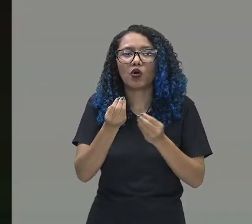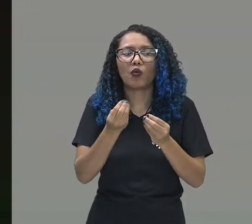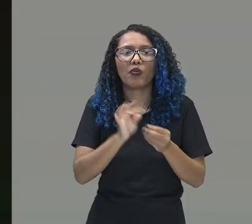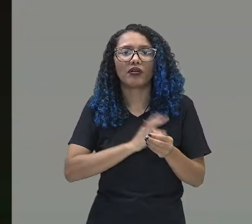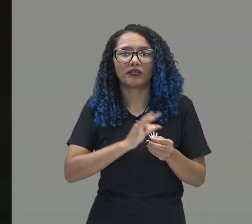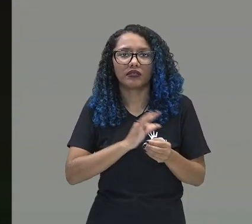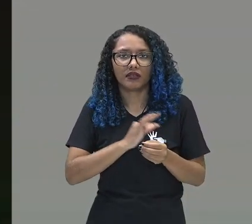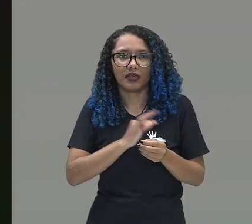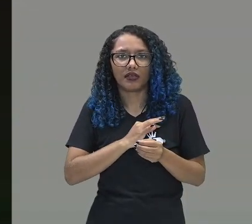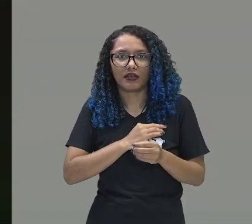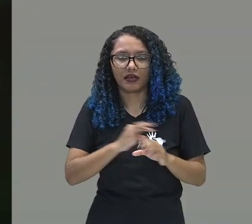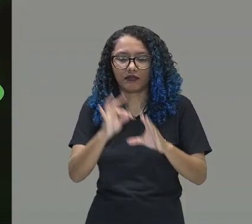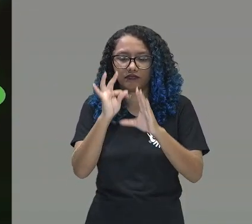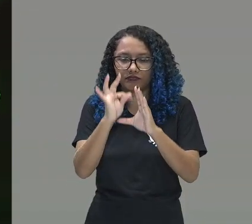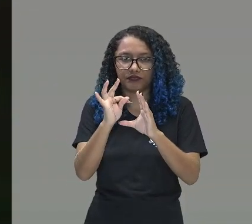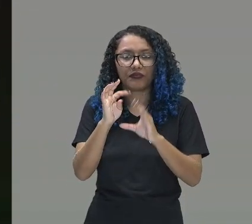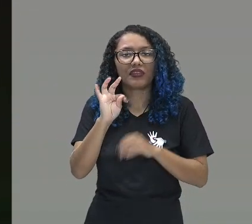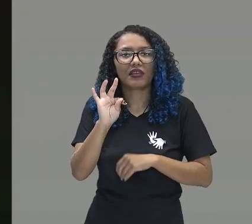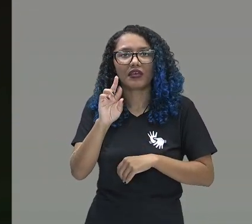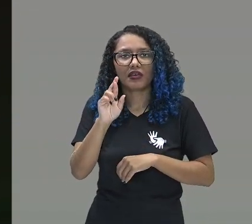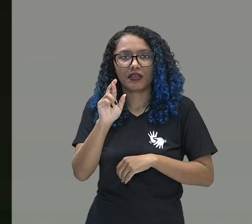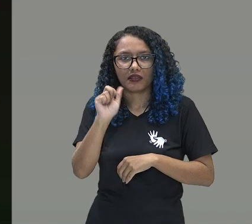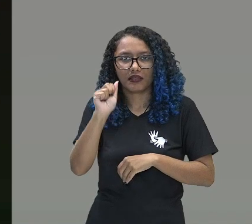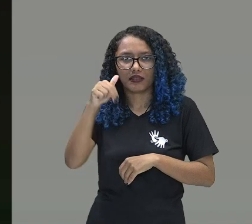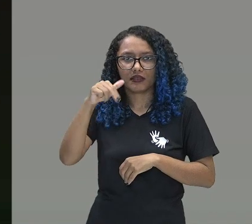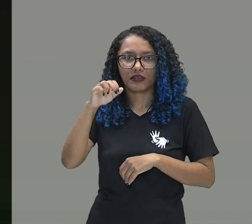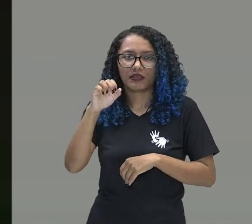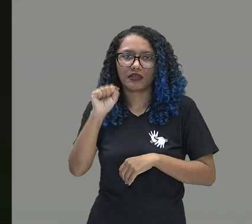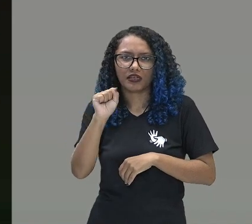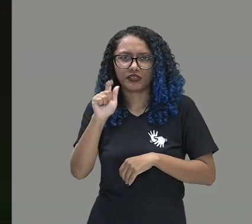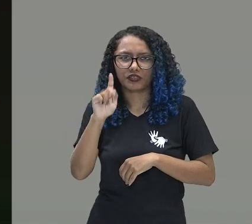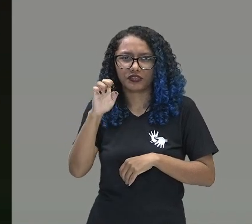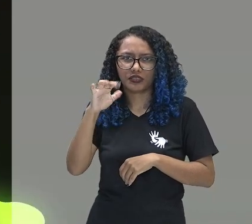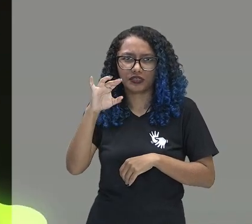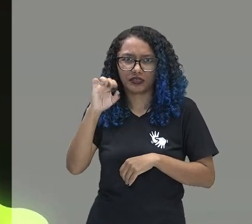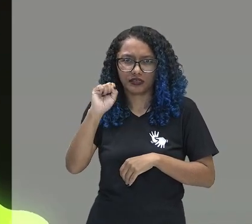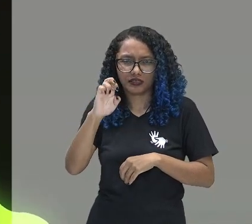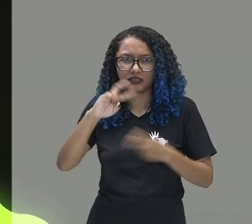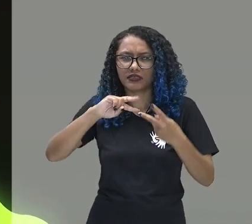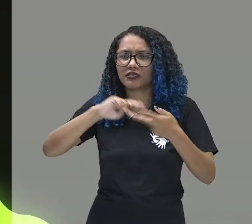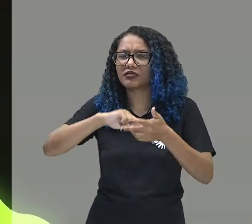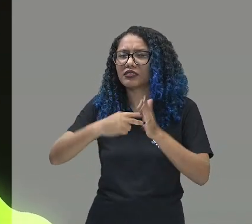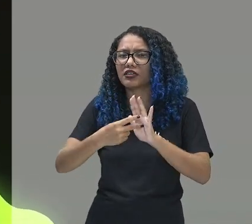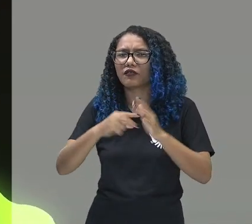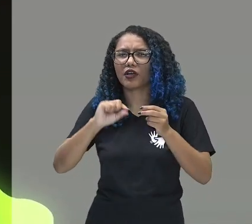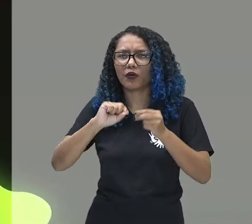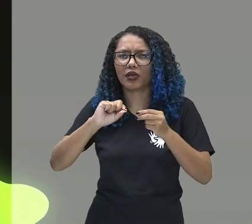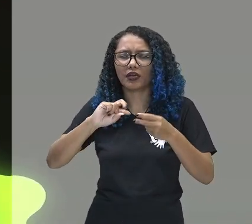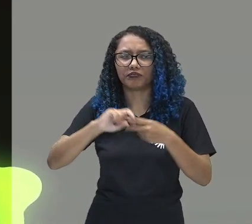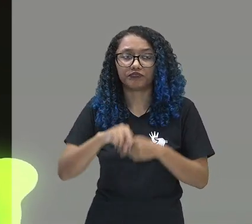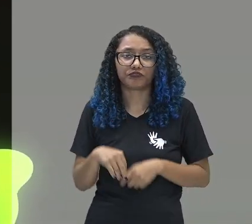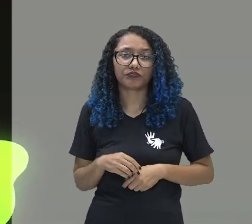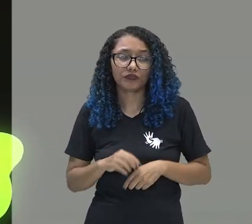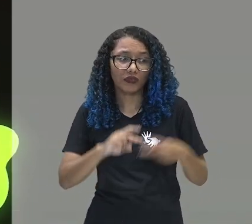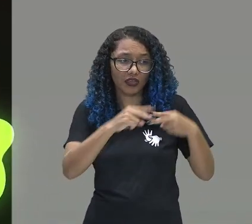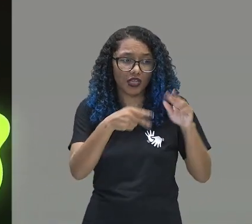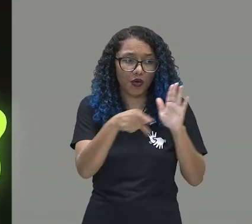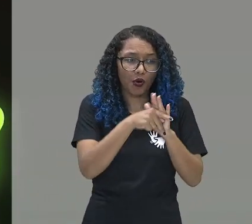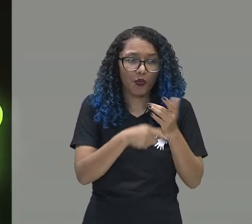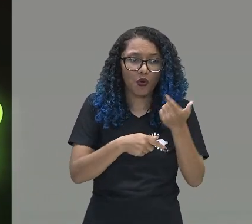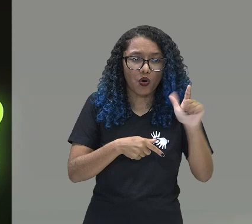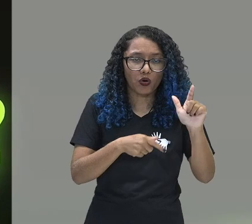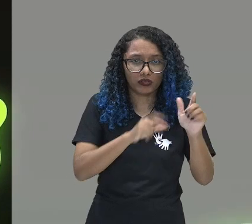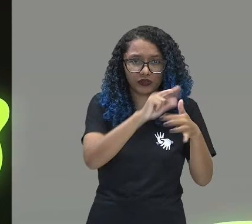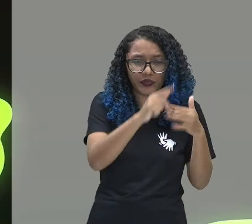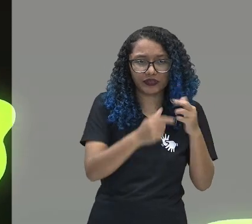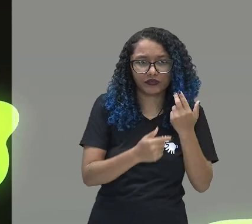de transgênese, na qual envolve a inserção de genes de um organismo de outra espécie